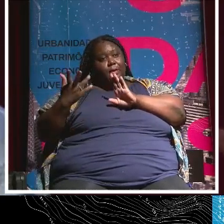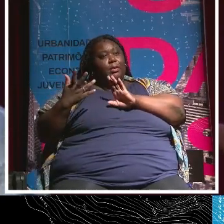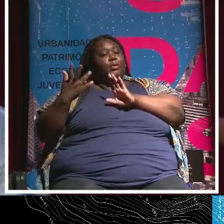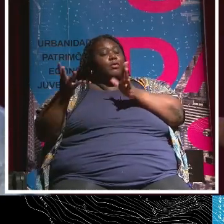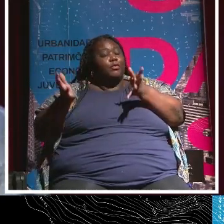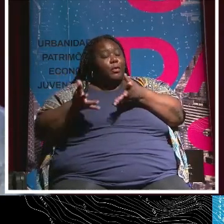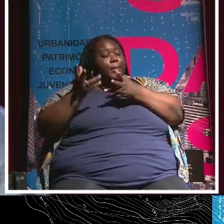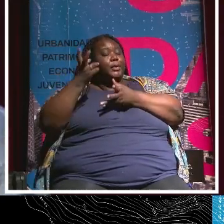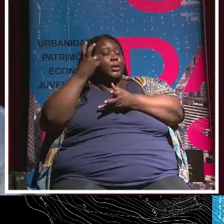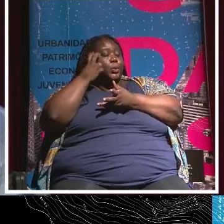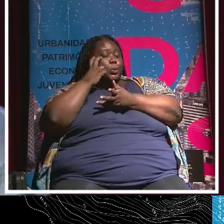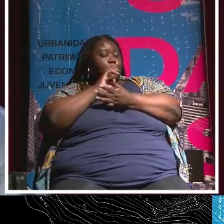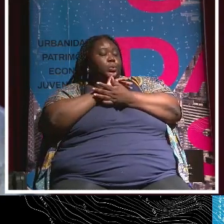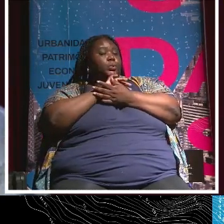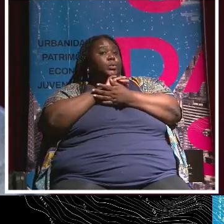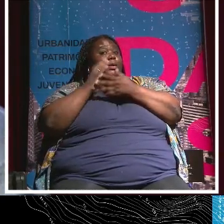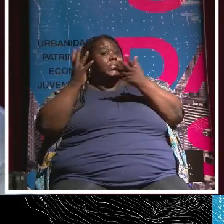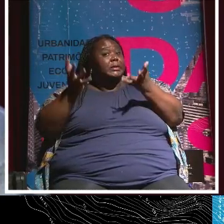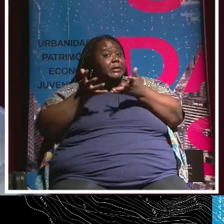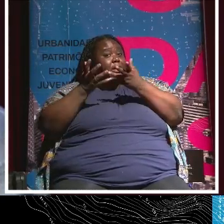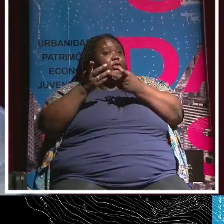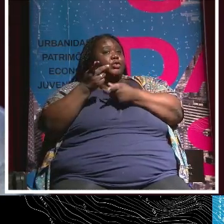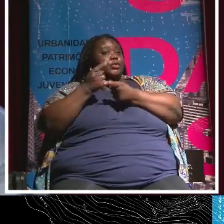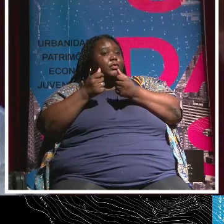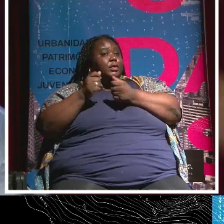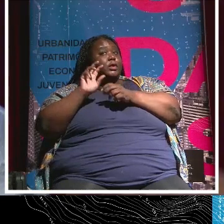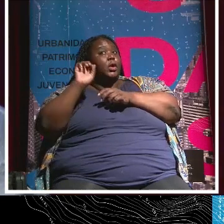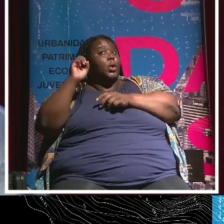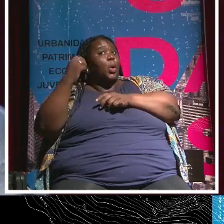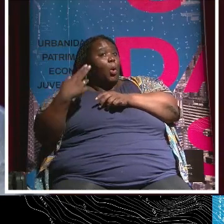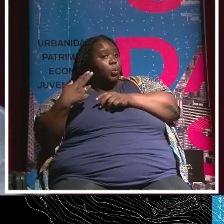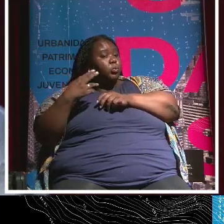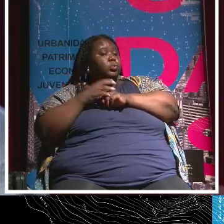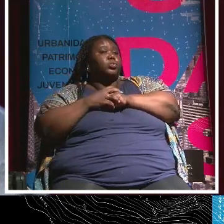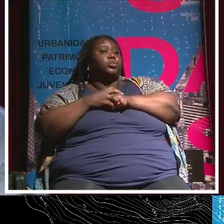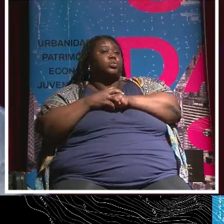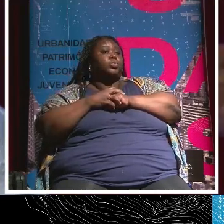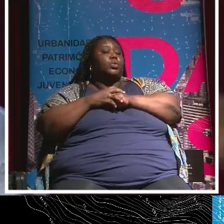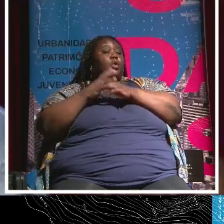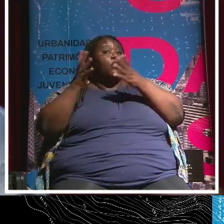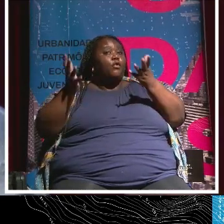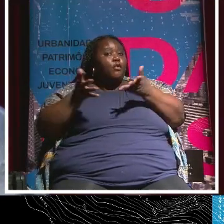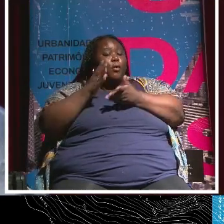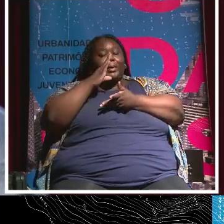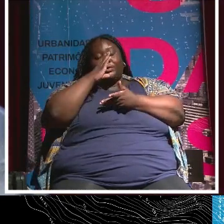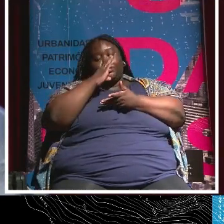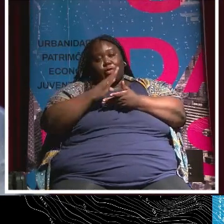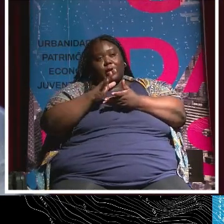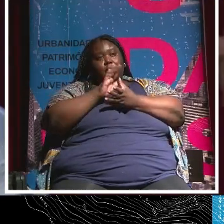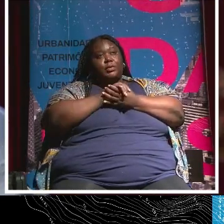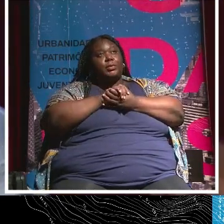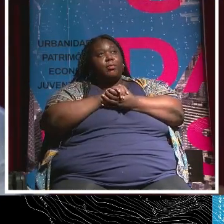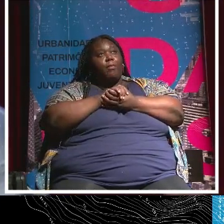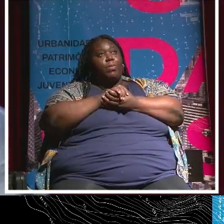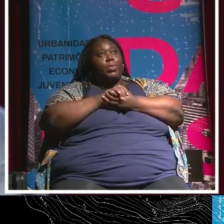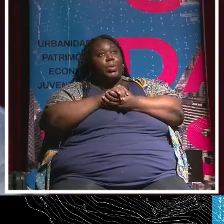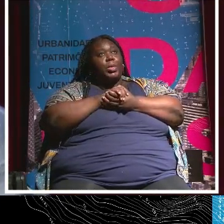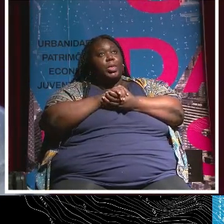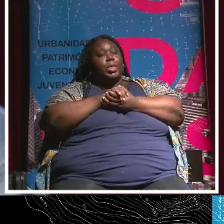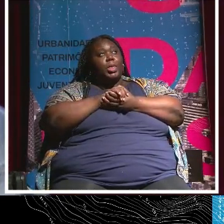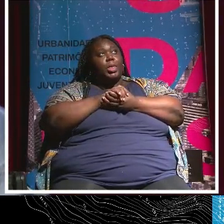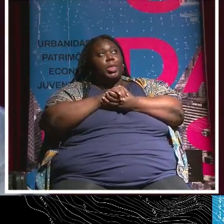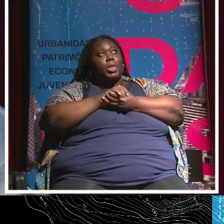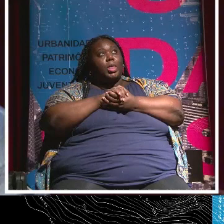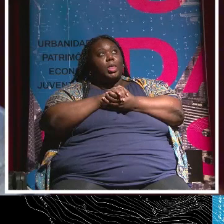cultura, incentivo fiscal, ou o fomento direto, que, né,